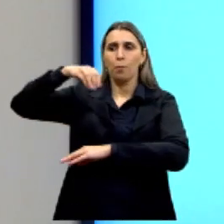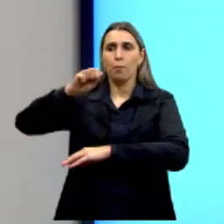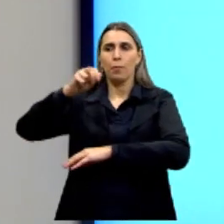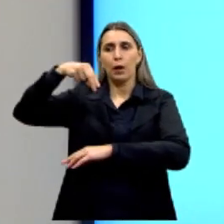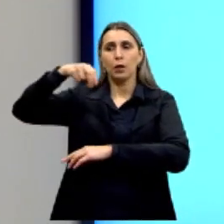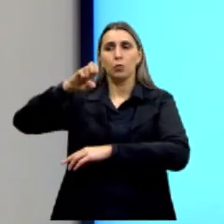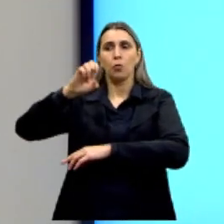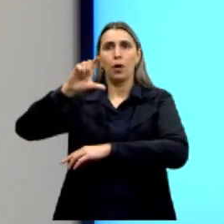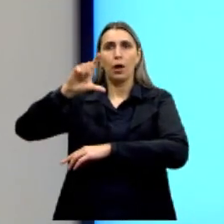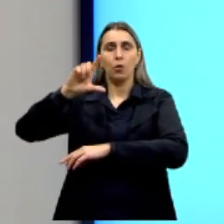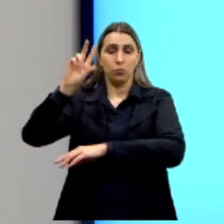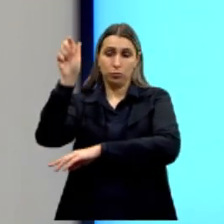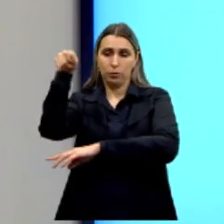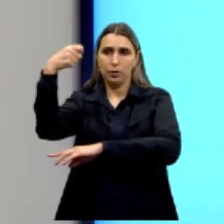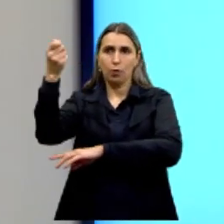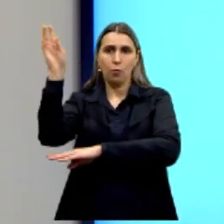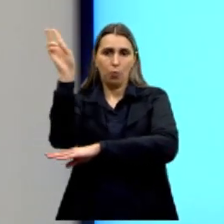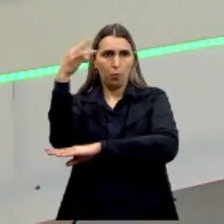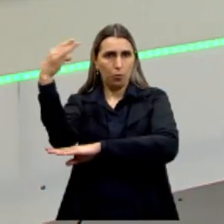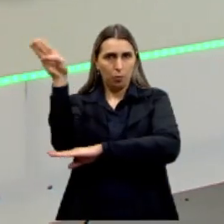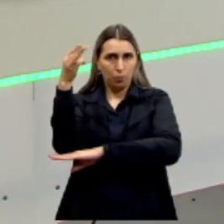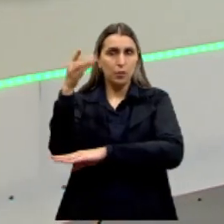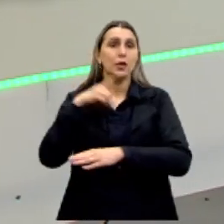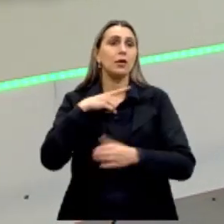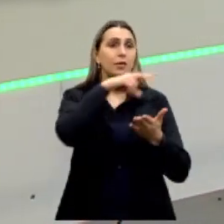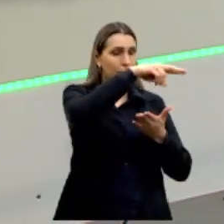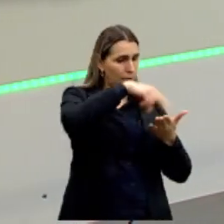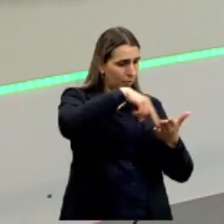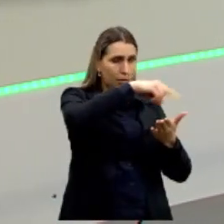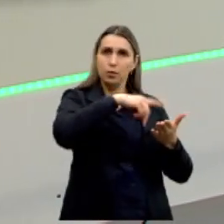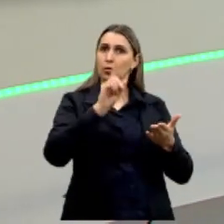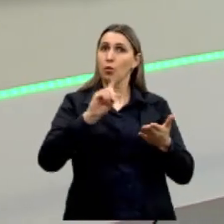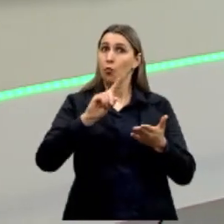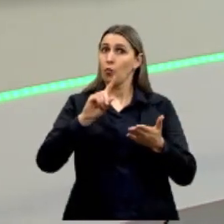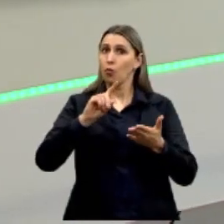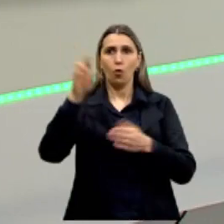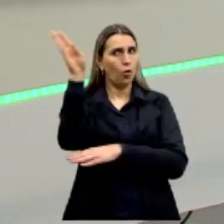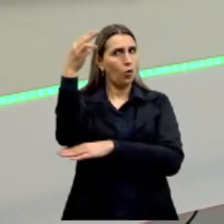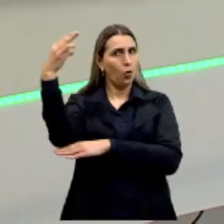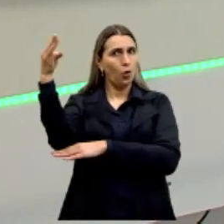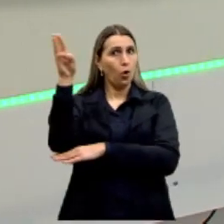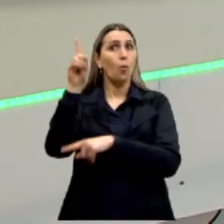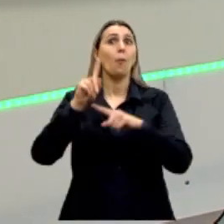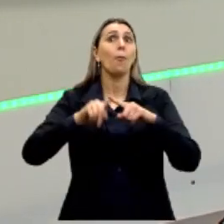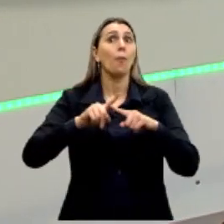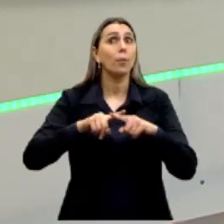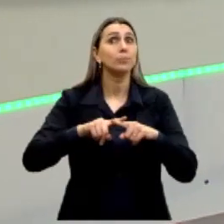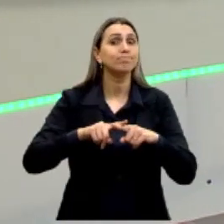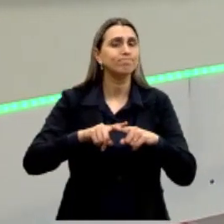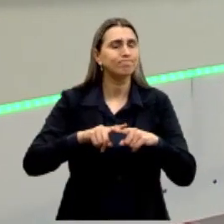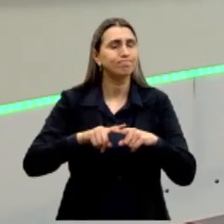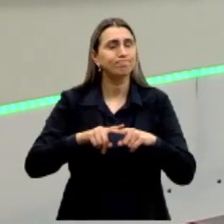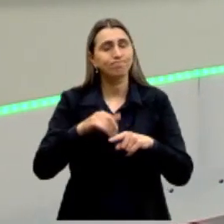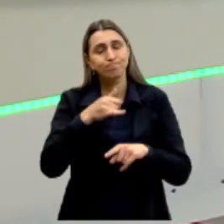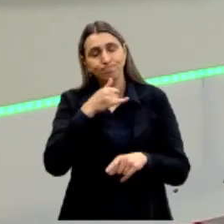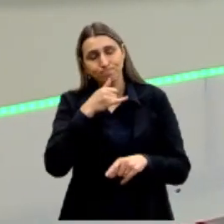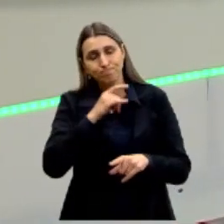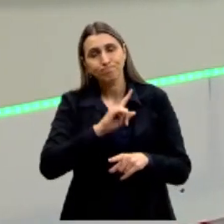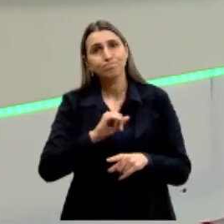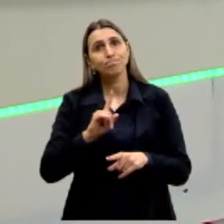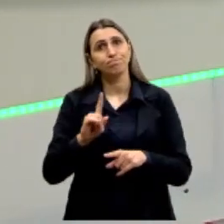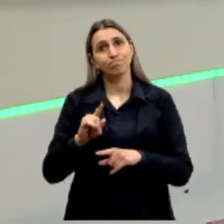só que quem fez a leitura não foi o Manuel Bandeira por quê Porque infelizmente